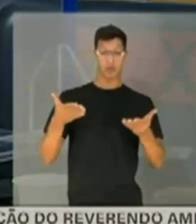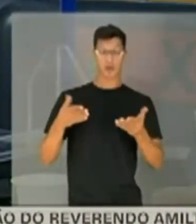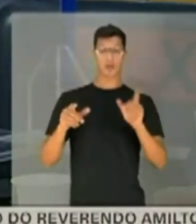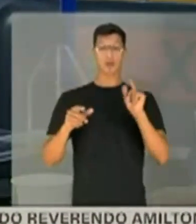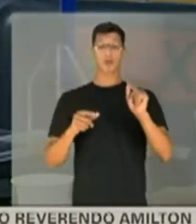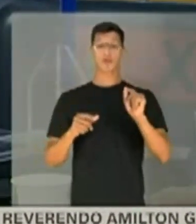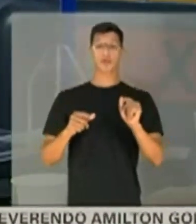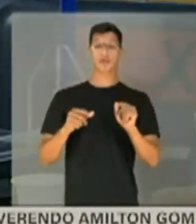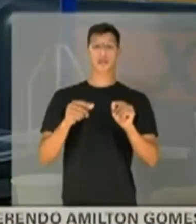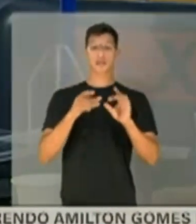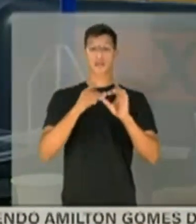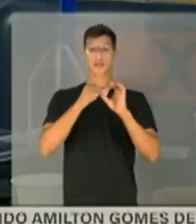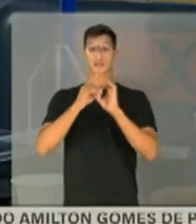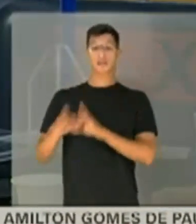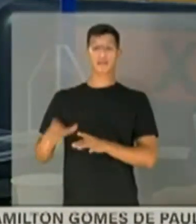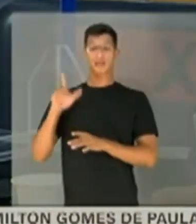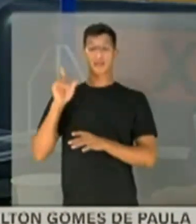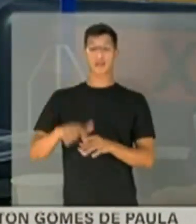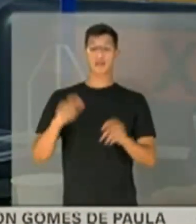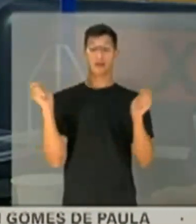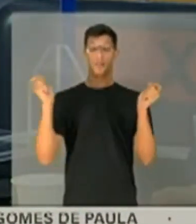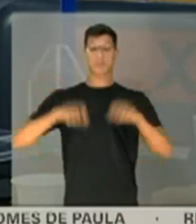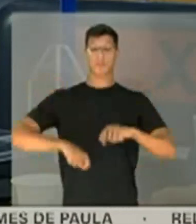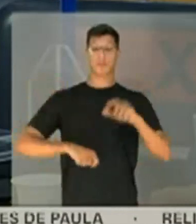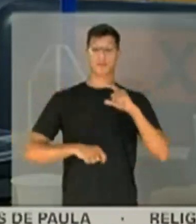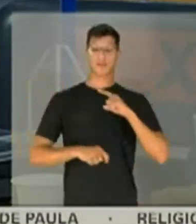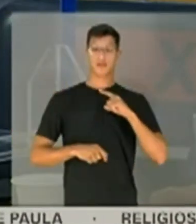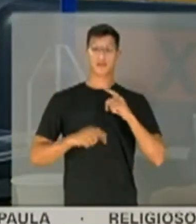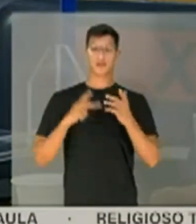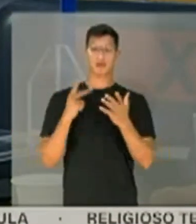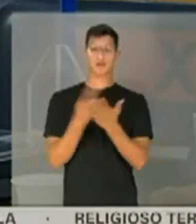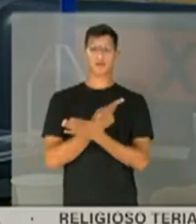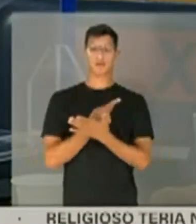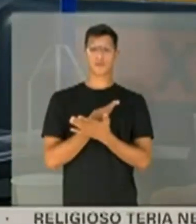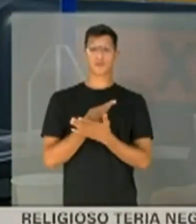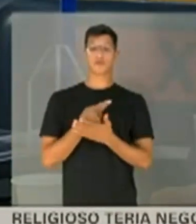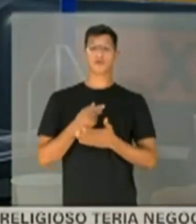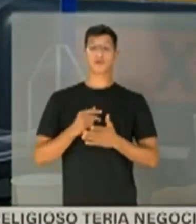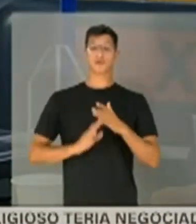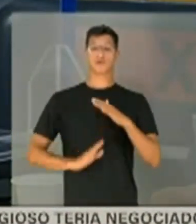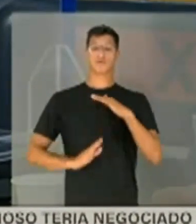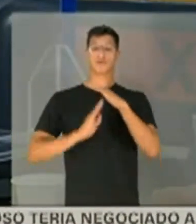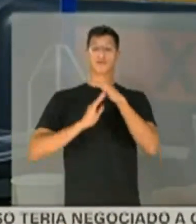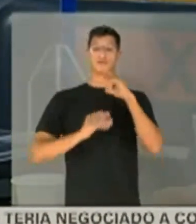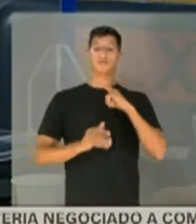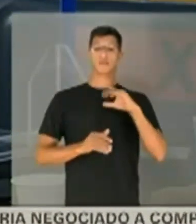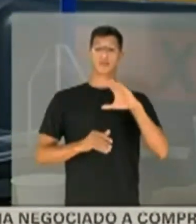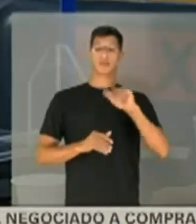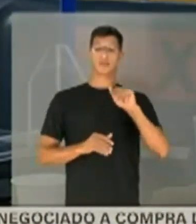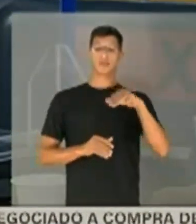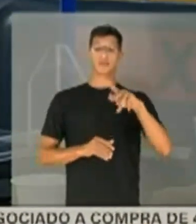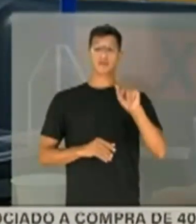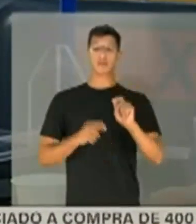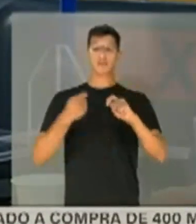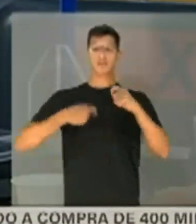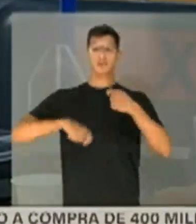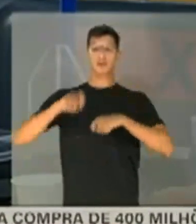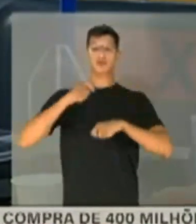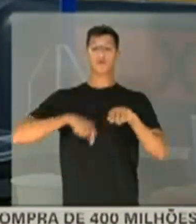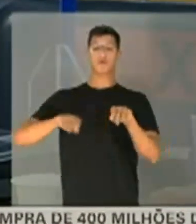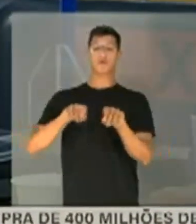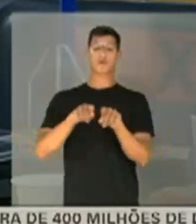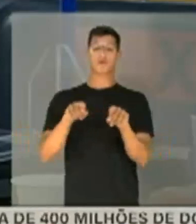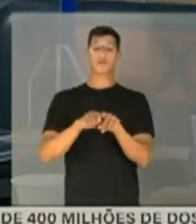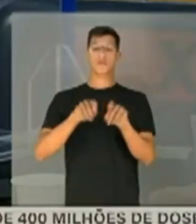o que se deslinda é a possibilidade de ter ocorrido uma frustração no campo econômico